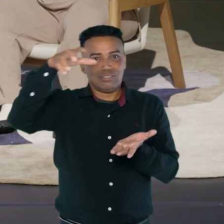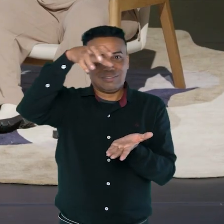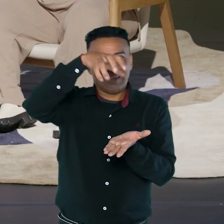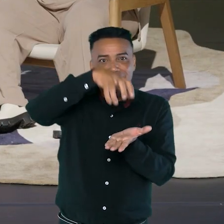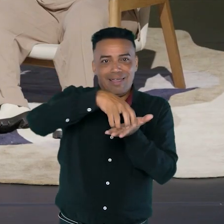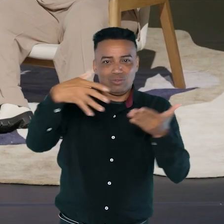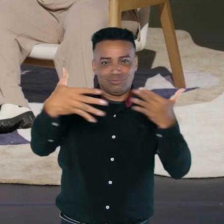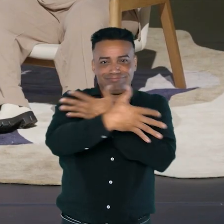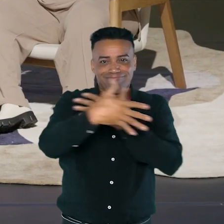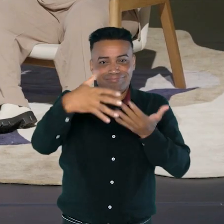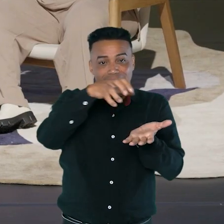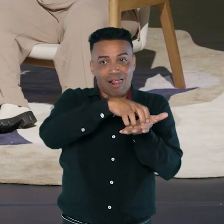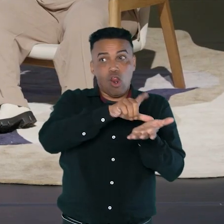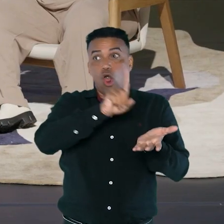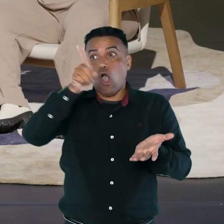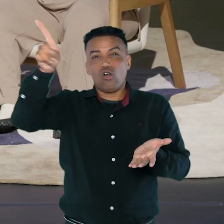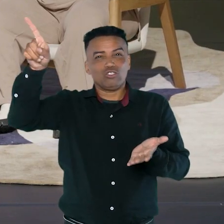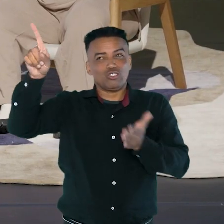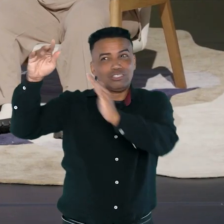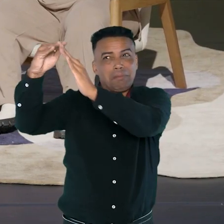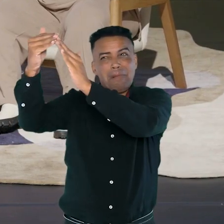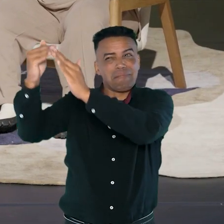E estava pensando